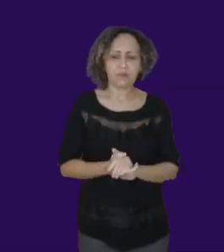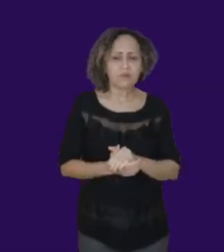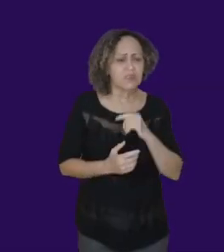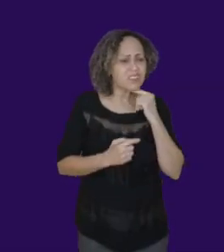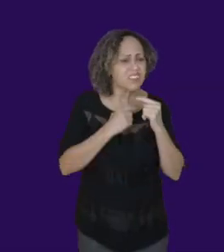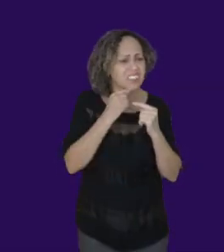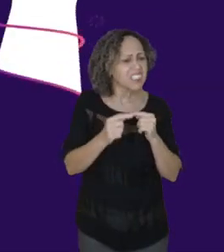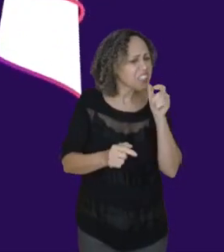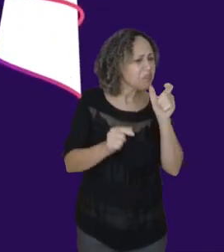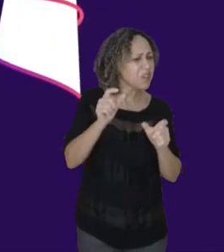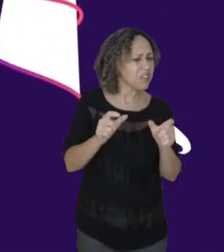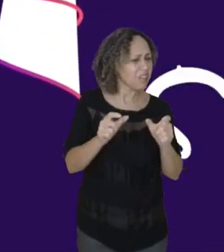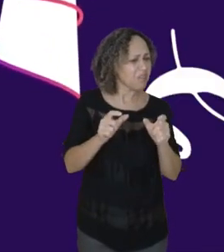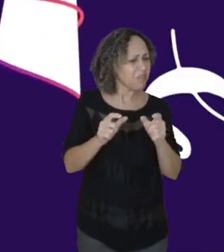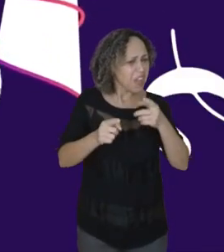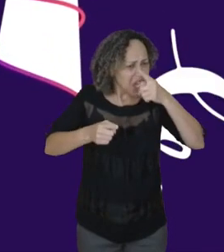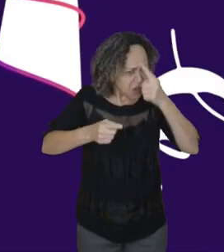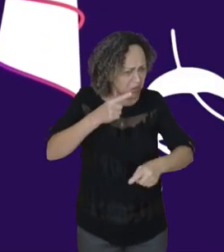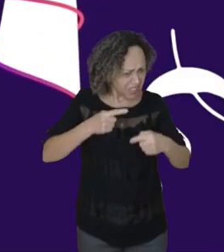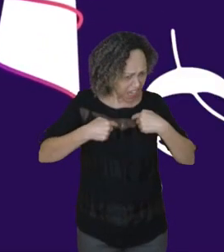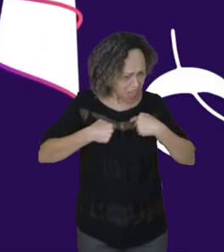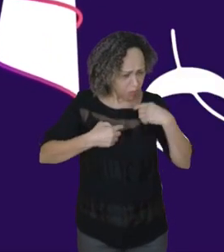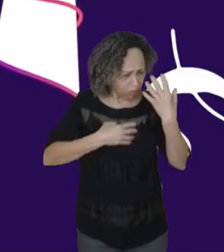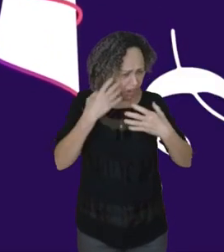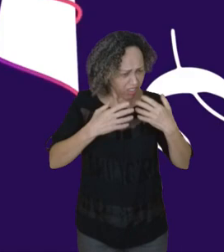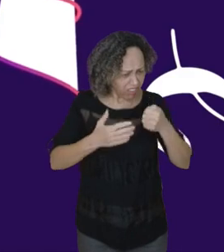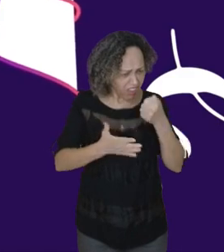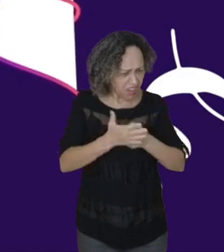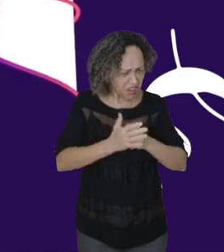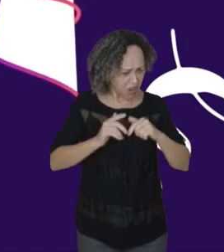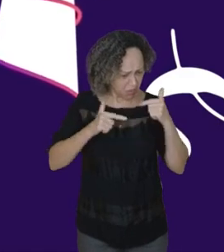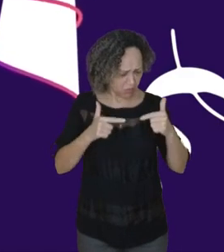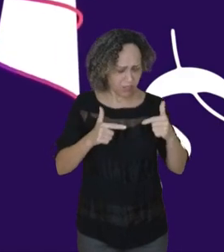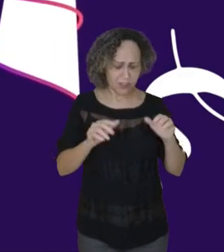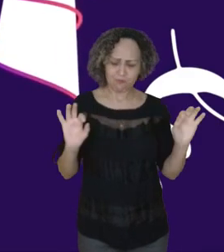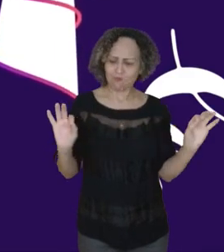Ninguém vai me impedir de cantar e lutar.